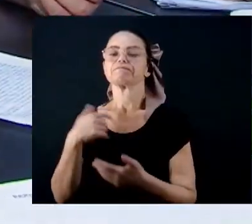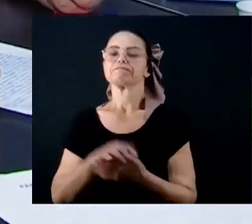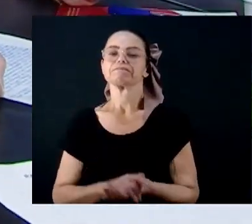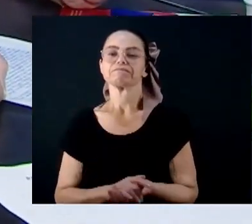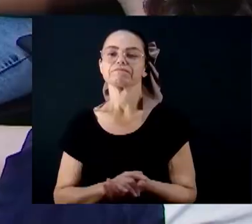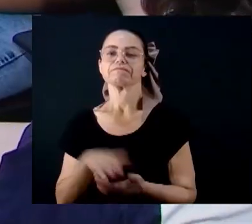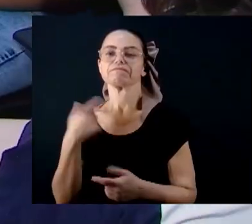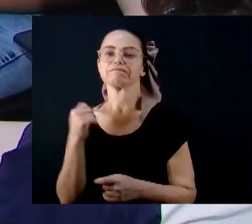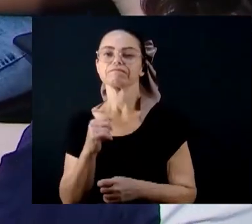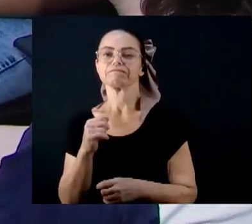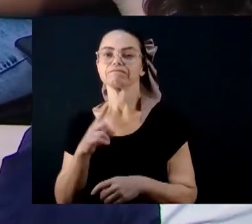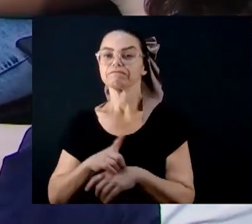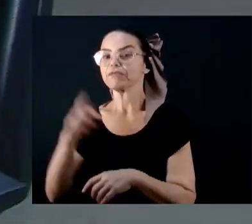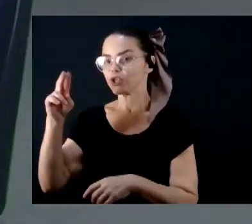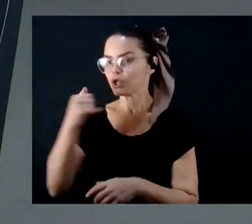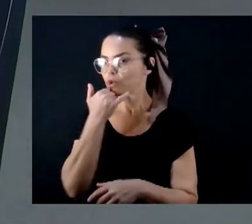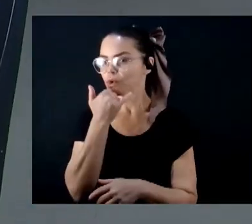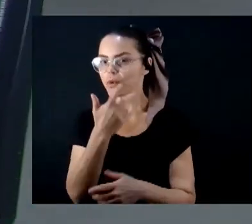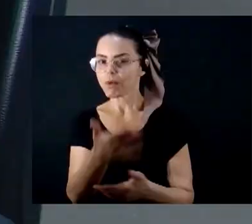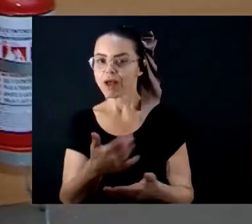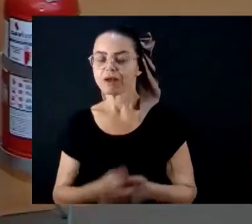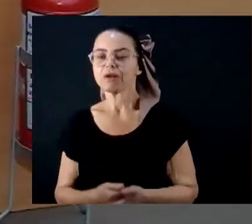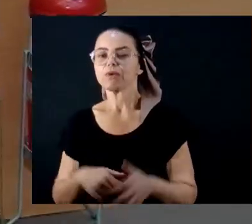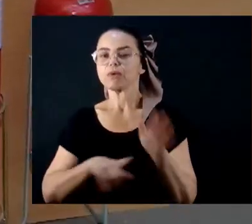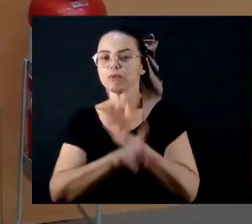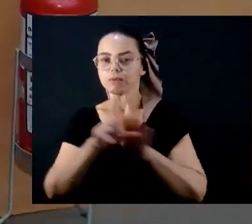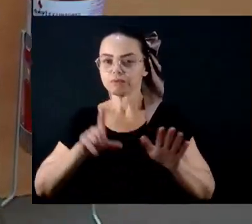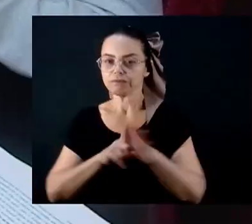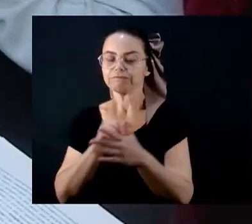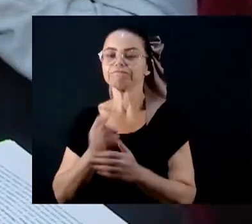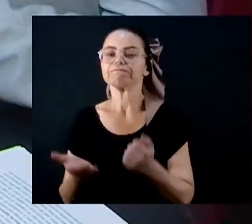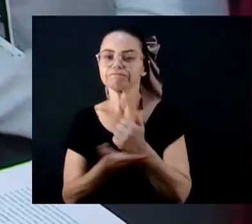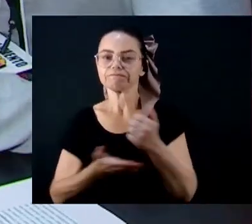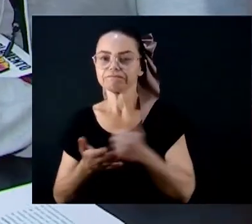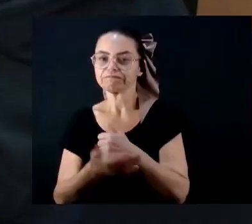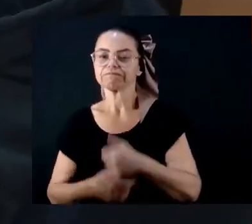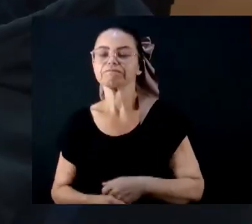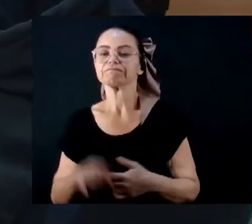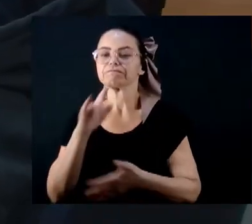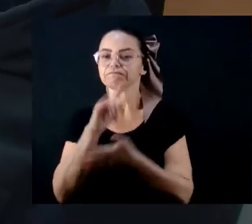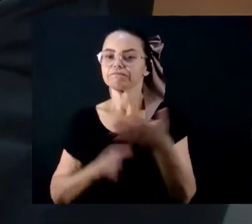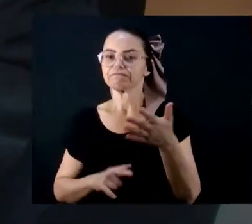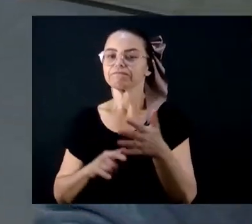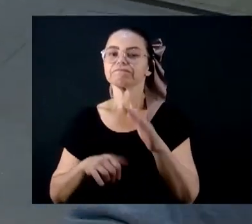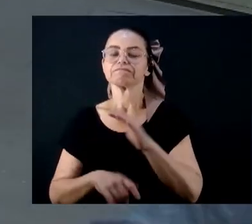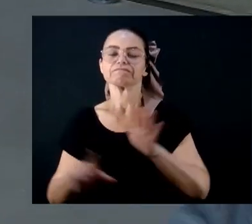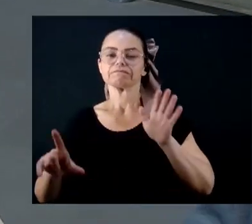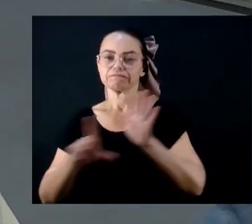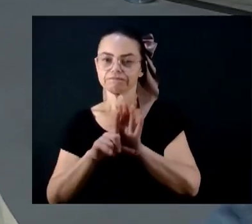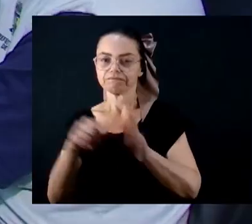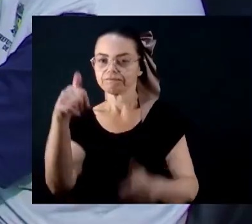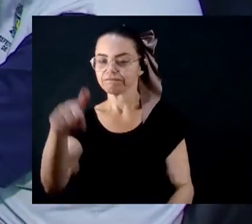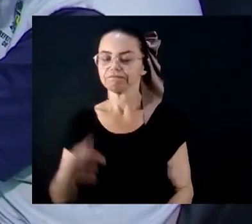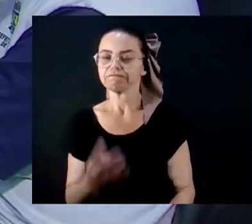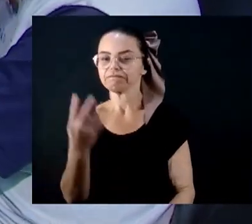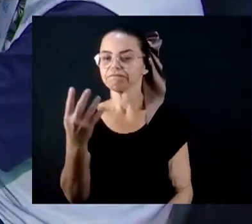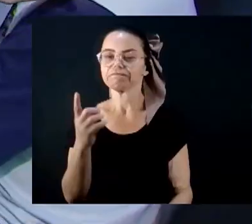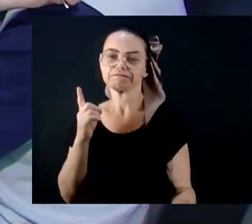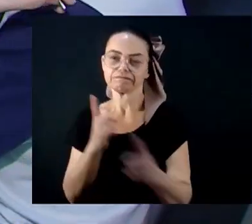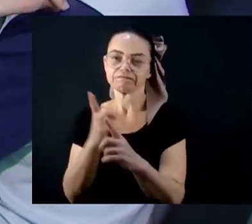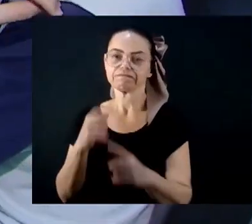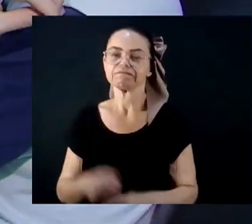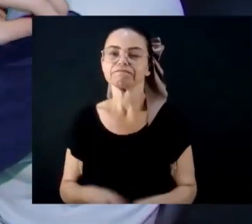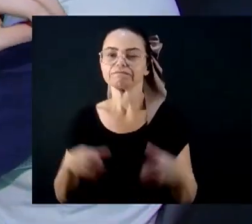que instruíram como embasar um projeto no modelo de um documento legislativo no 4º encontro da turma